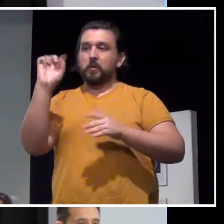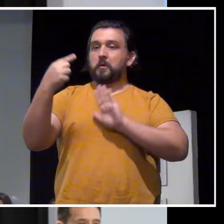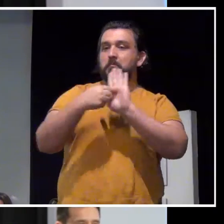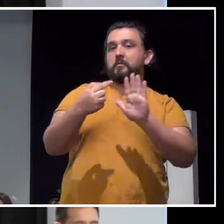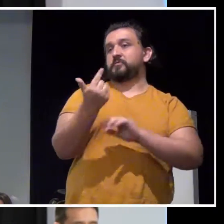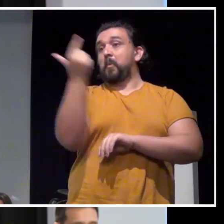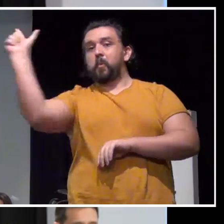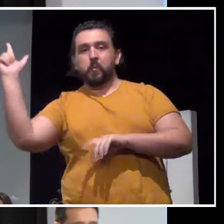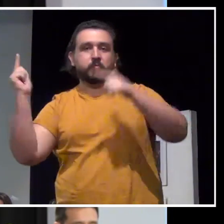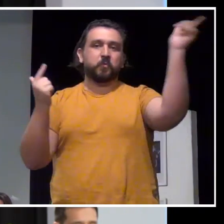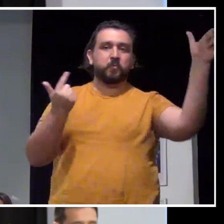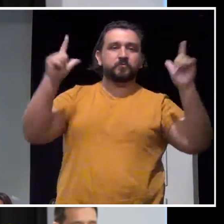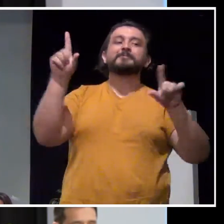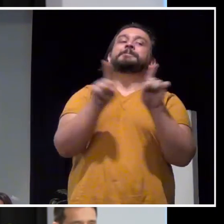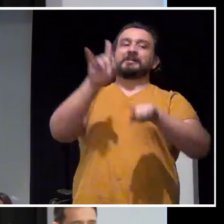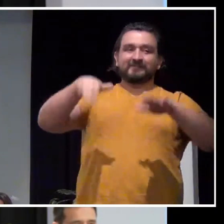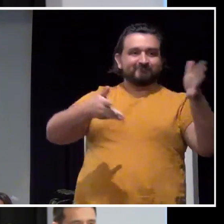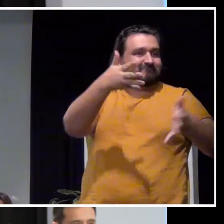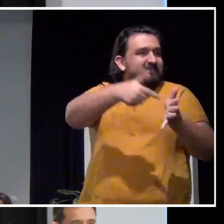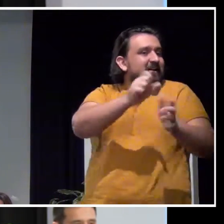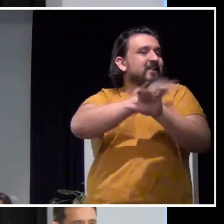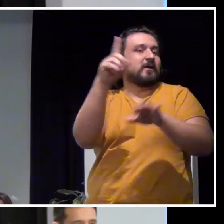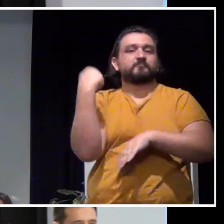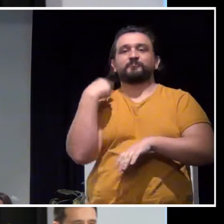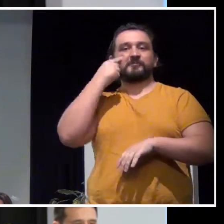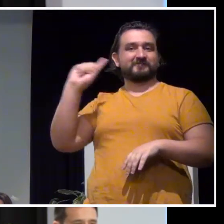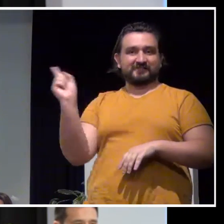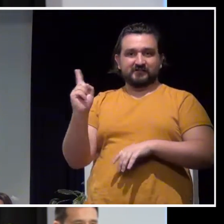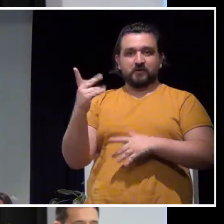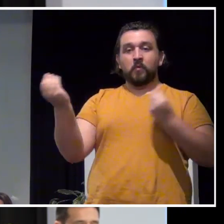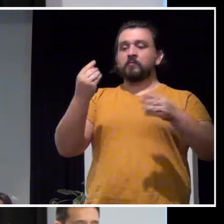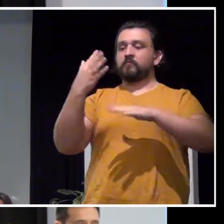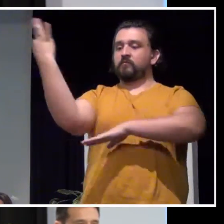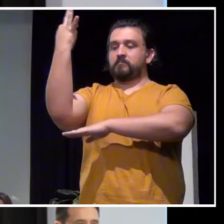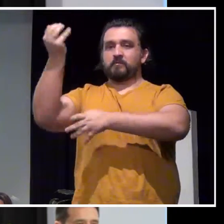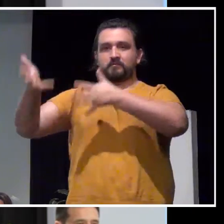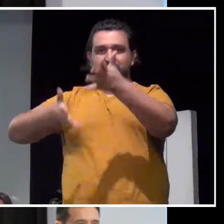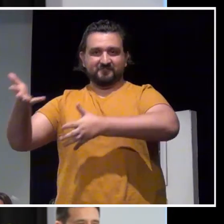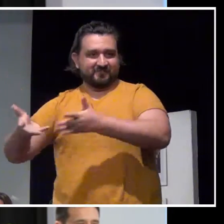a outros, porque até isso faltava numa Libras mais formal.